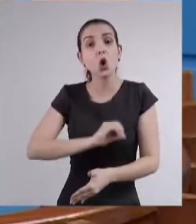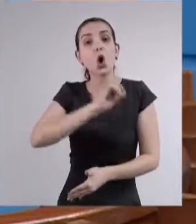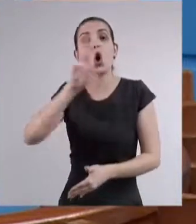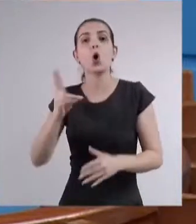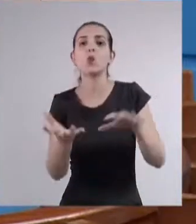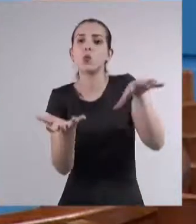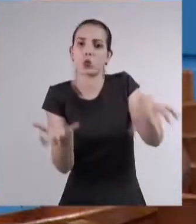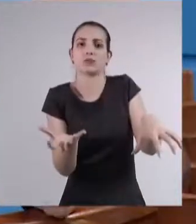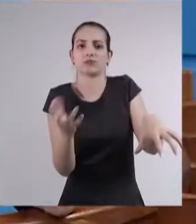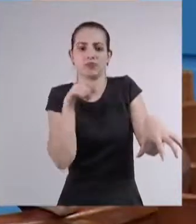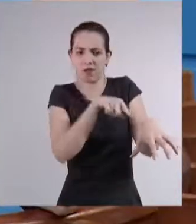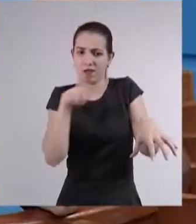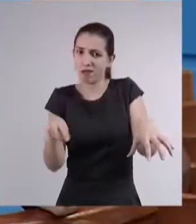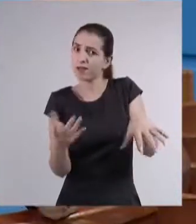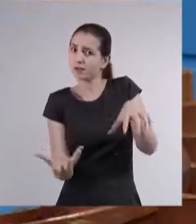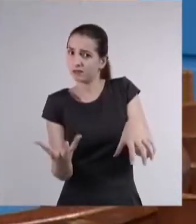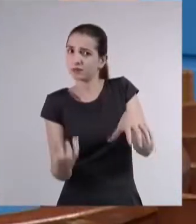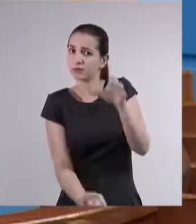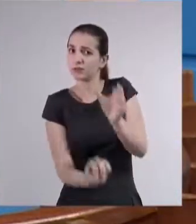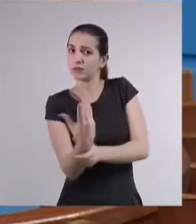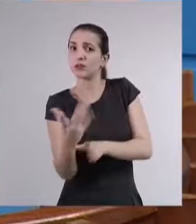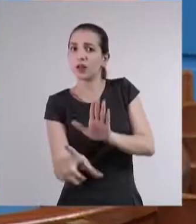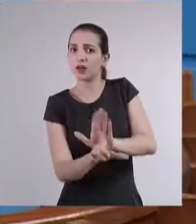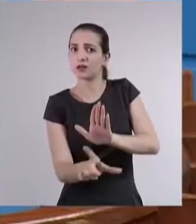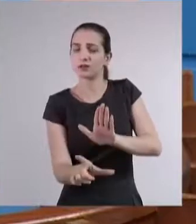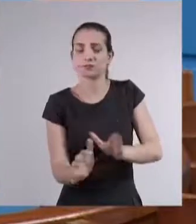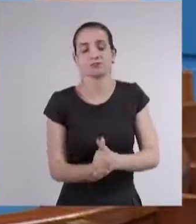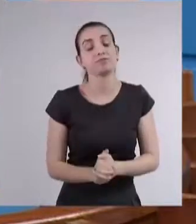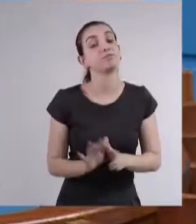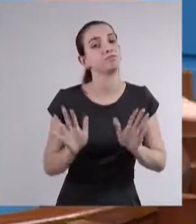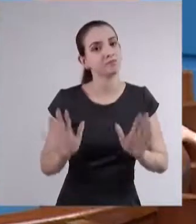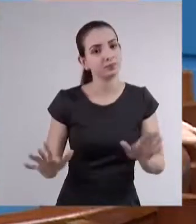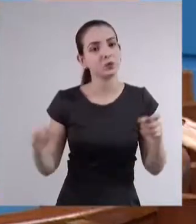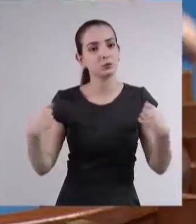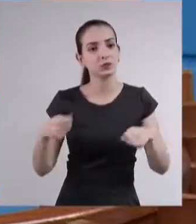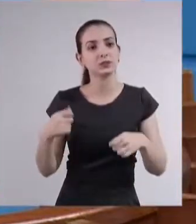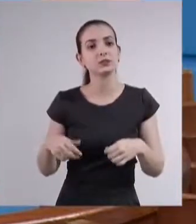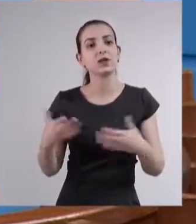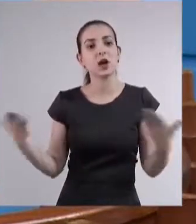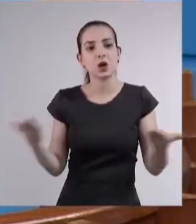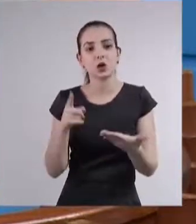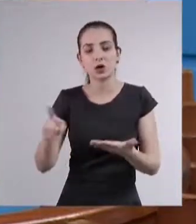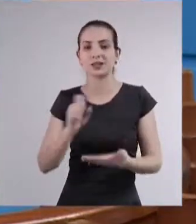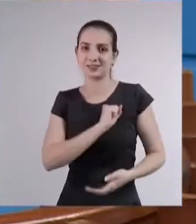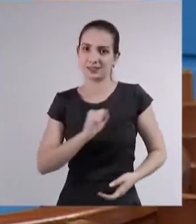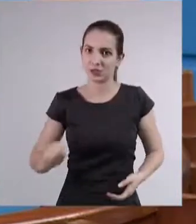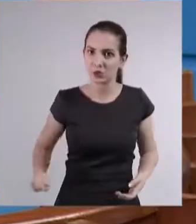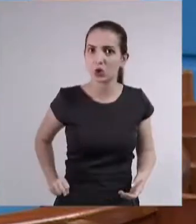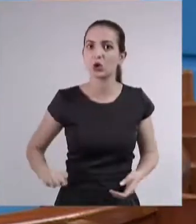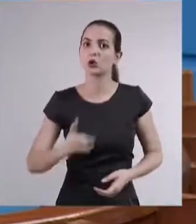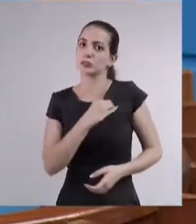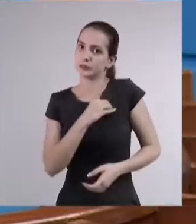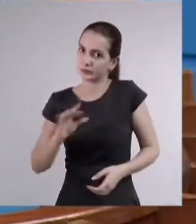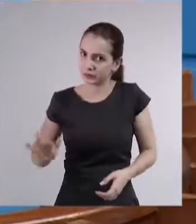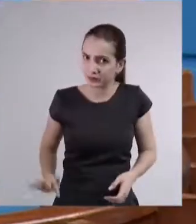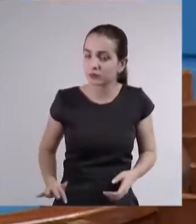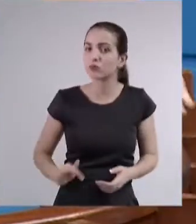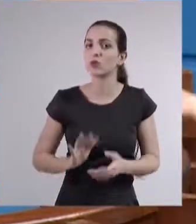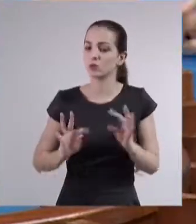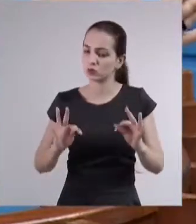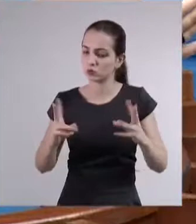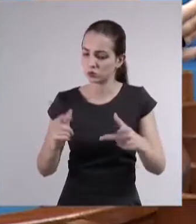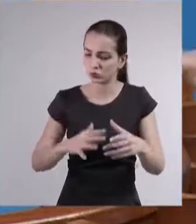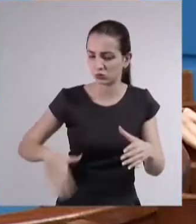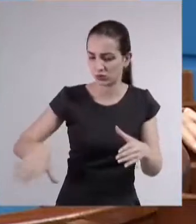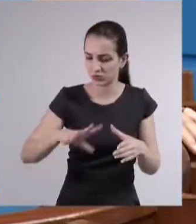federais e senadores. Olha, vocês vão para o Congresso Nacional, nós queremos discutir com vocês a questão do